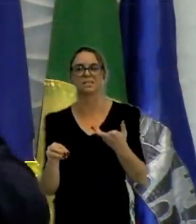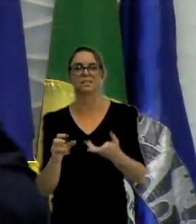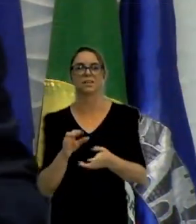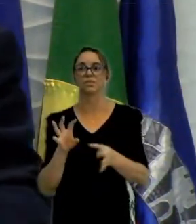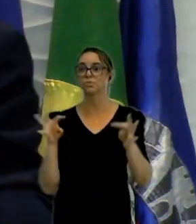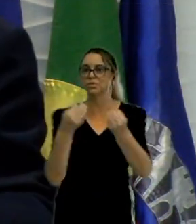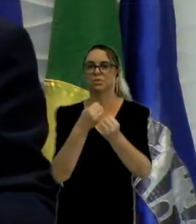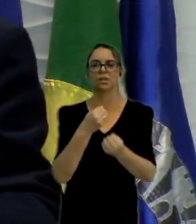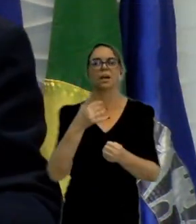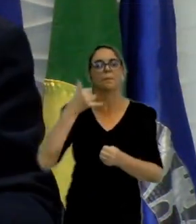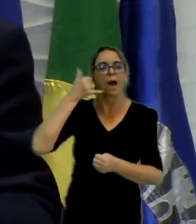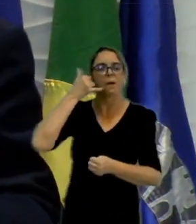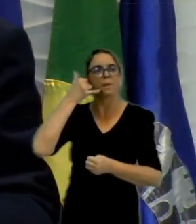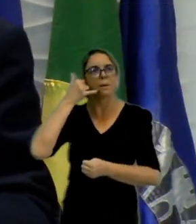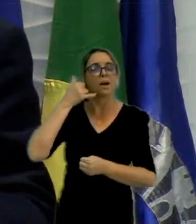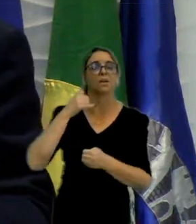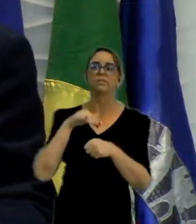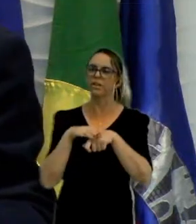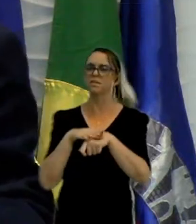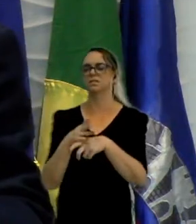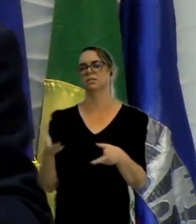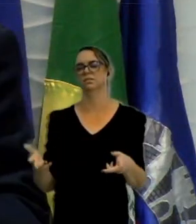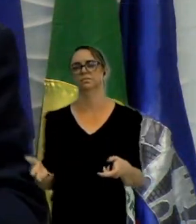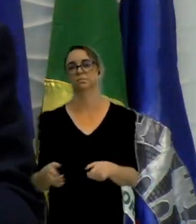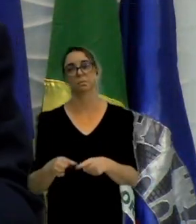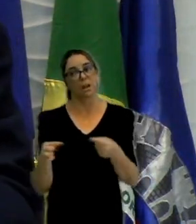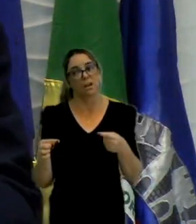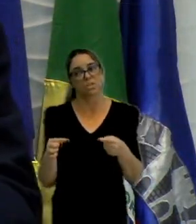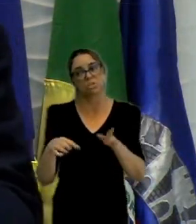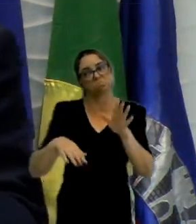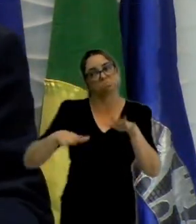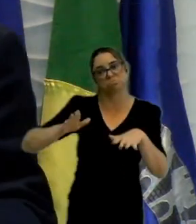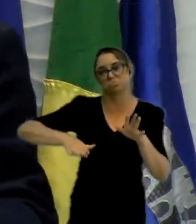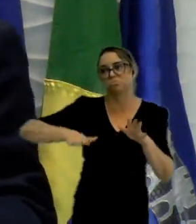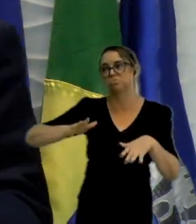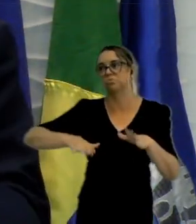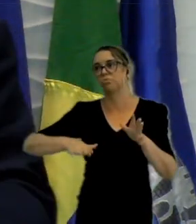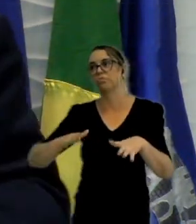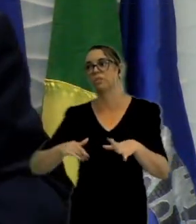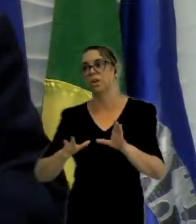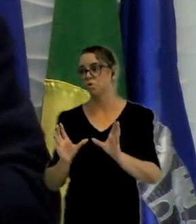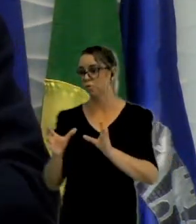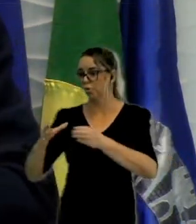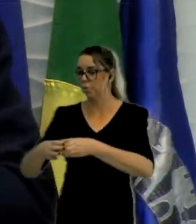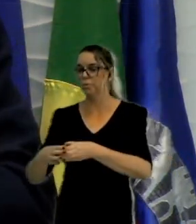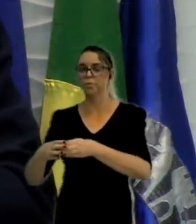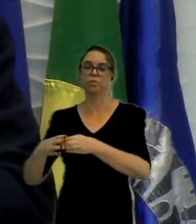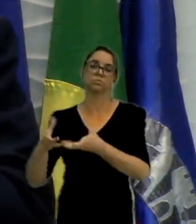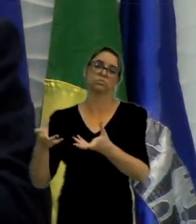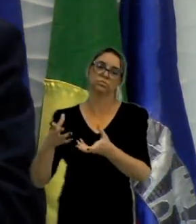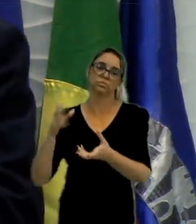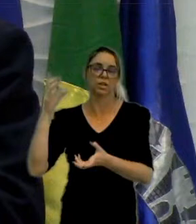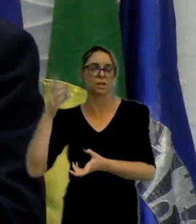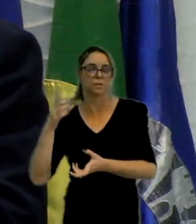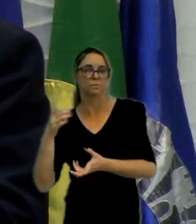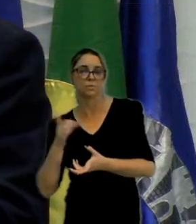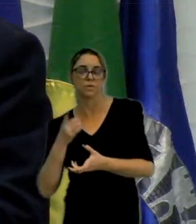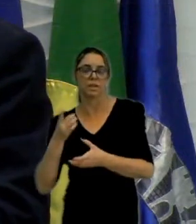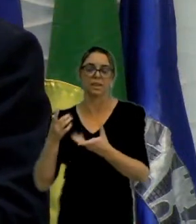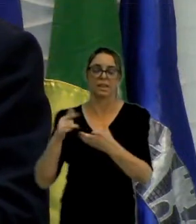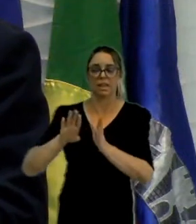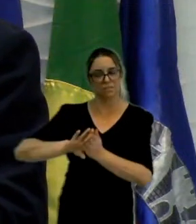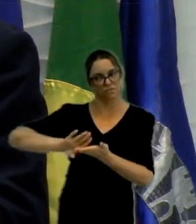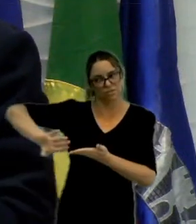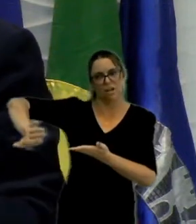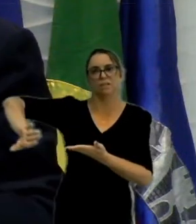mundo. Mas só porque talvez não faça parte do grupo dela, já retiraram o Arão. Está